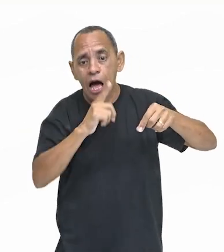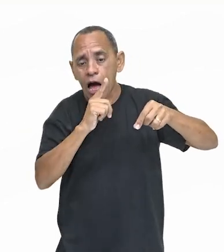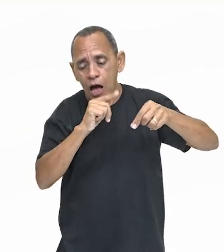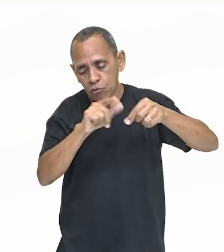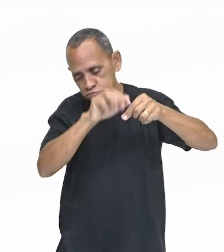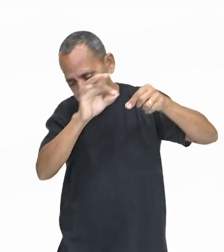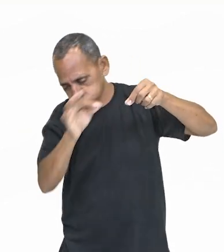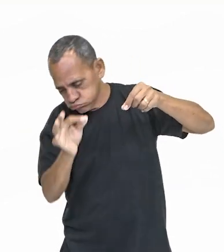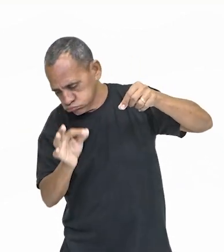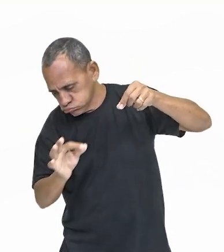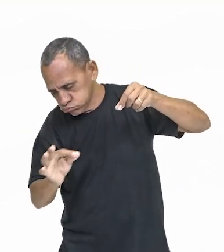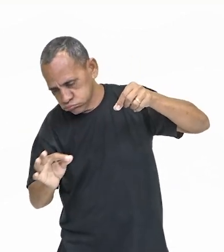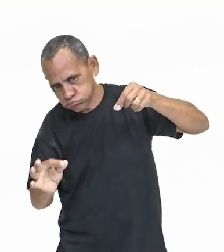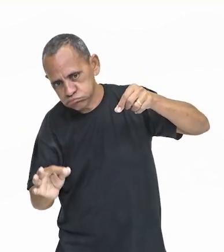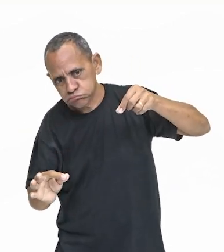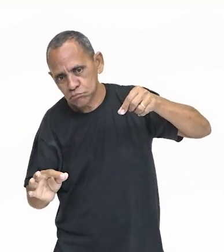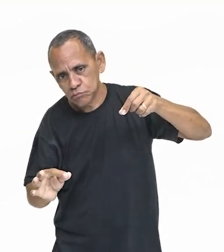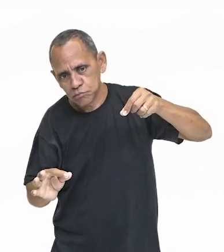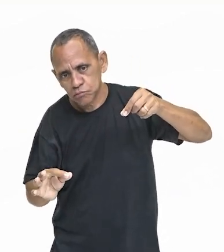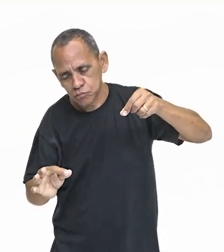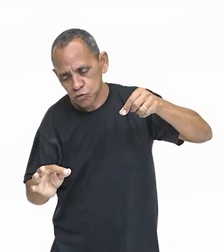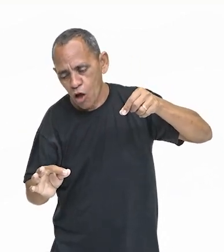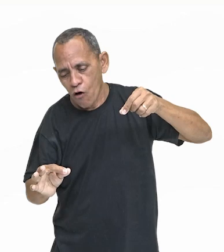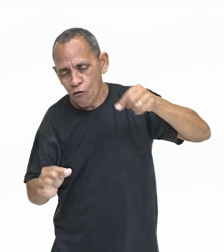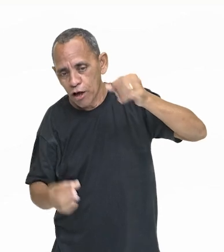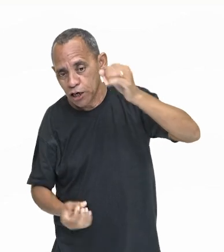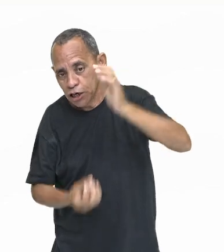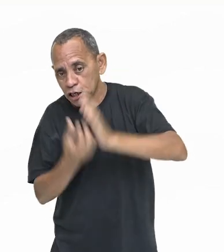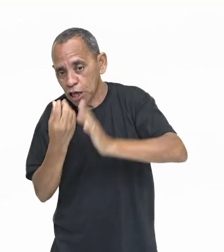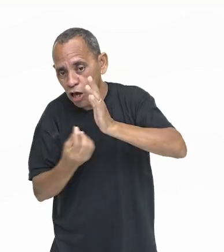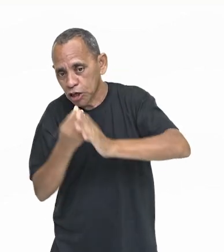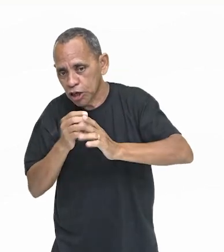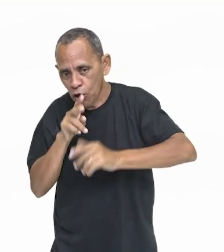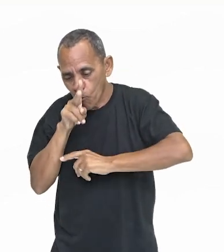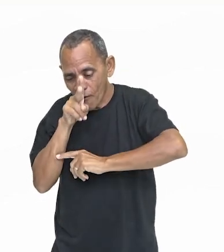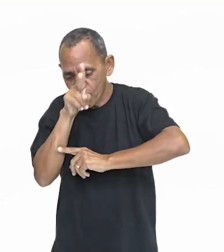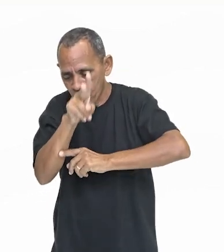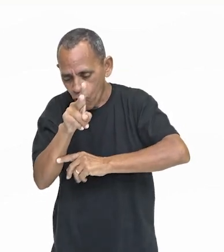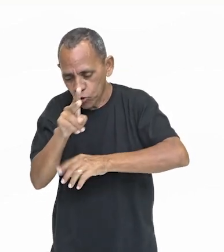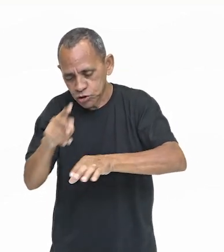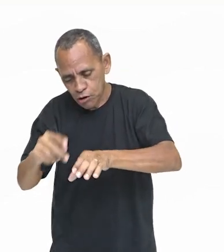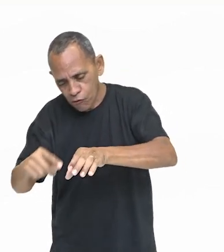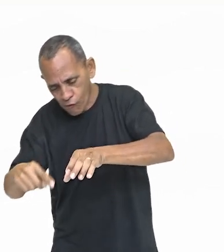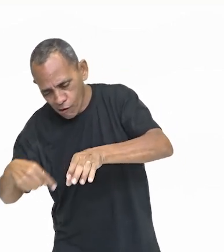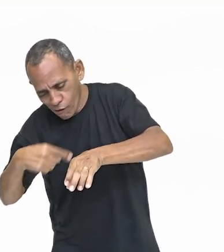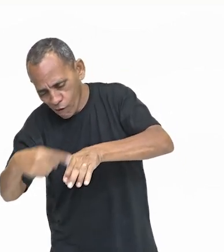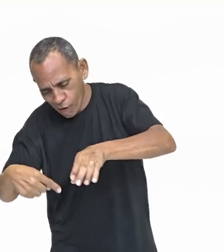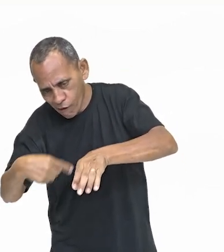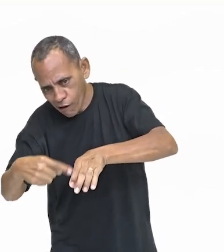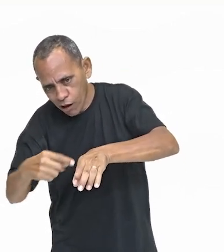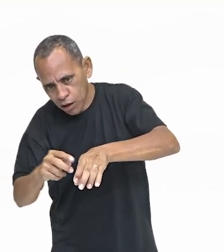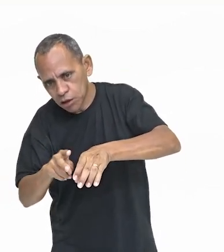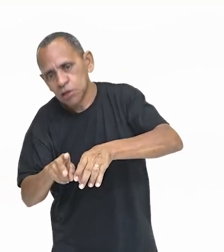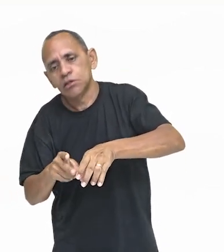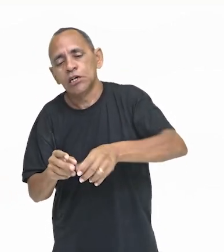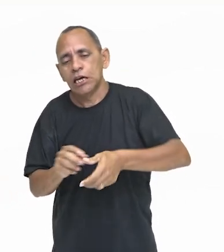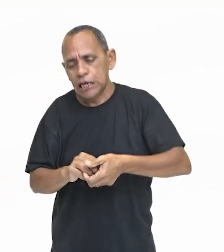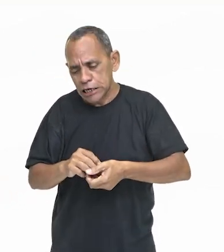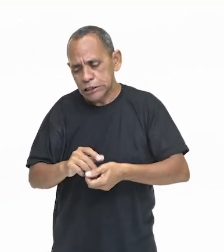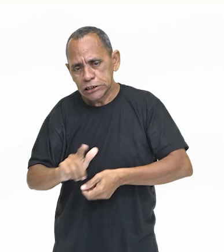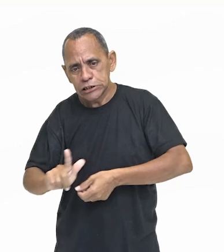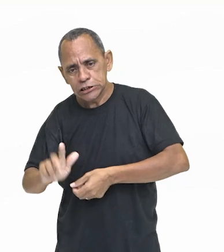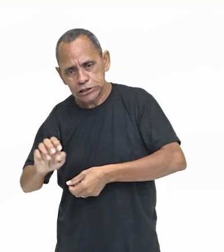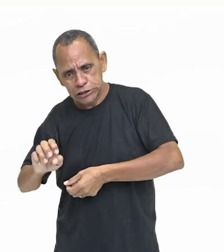de conduto forçado, vai girar essa turbina que tem aqui, ó, e esse gerador aqui, onde tem um transformador, é aí